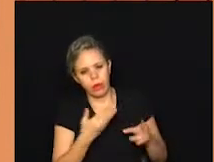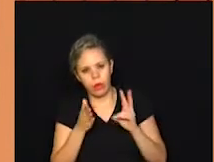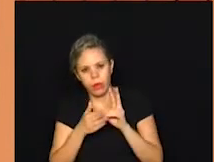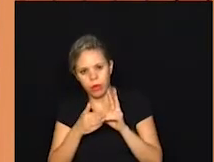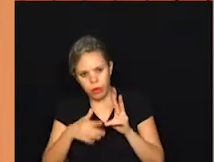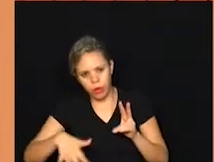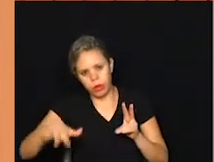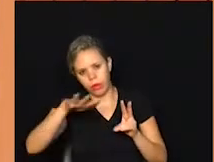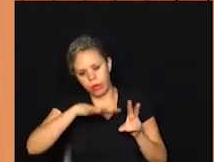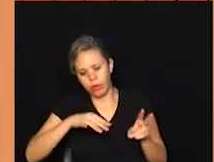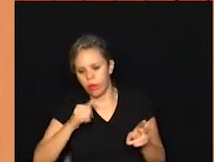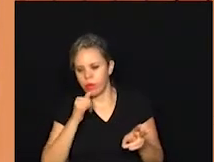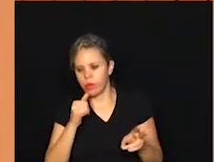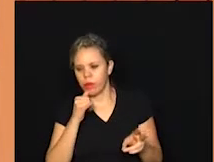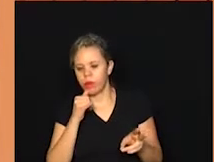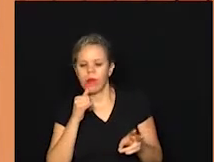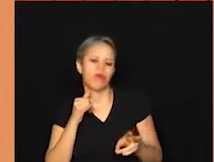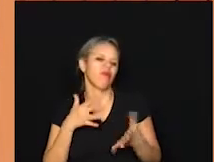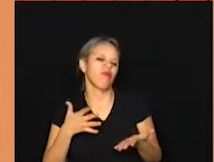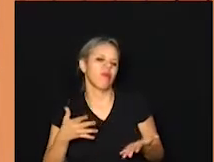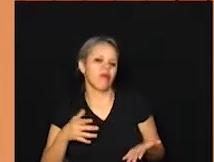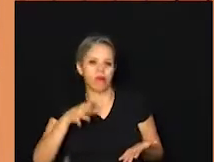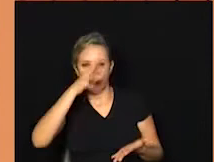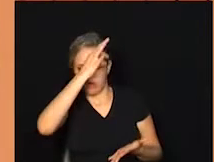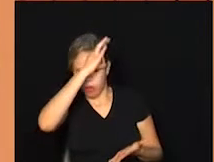indígena, cigano,